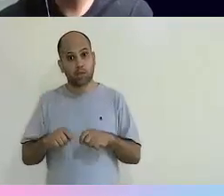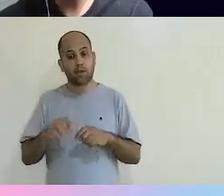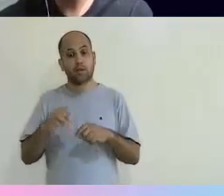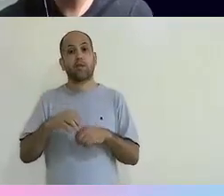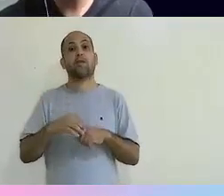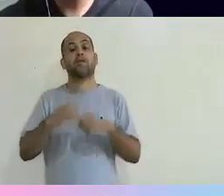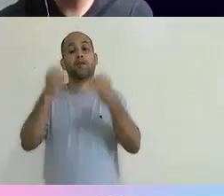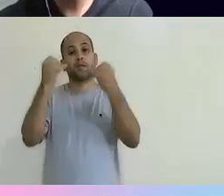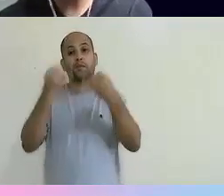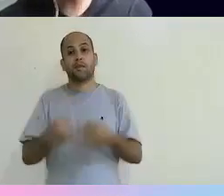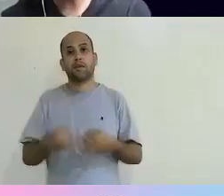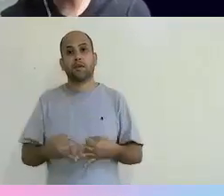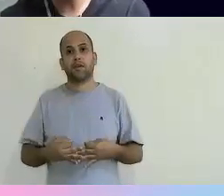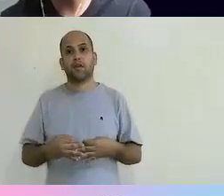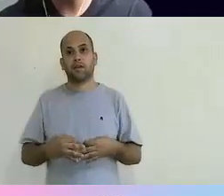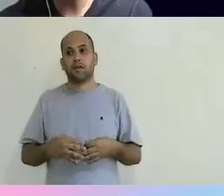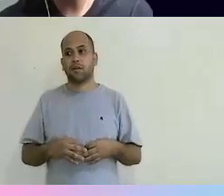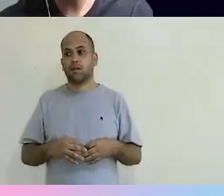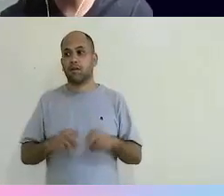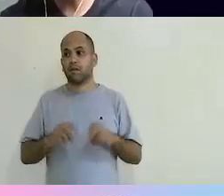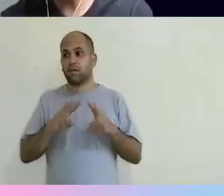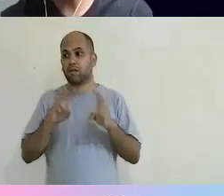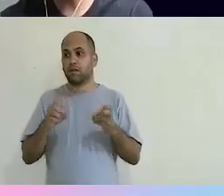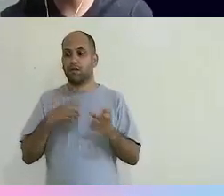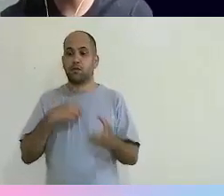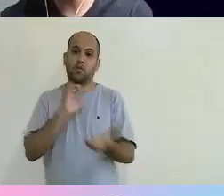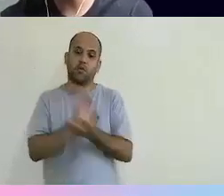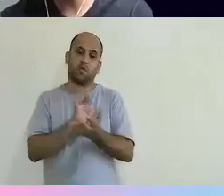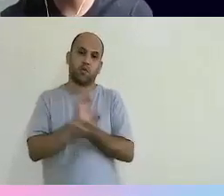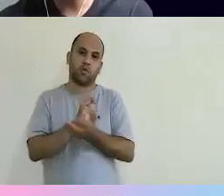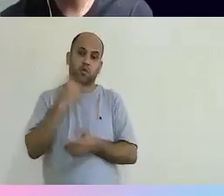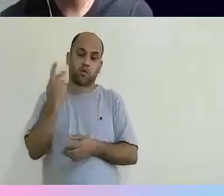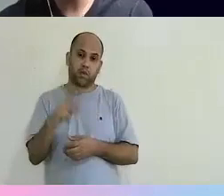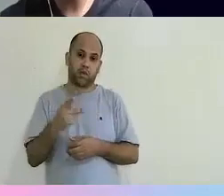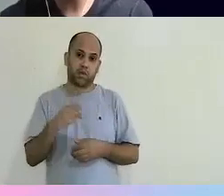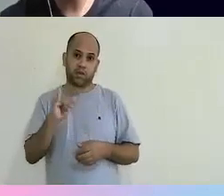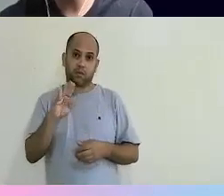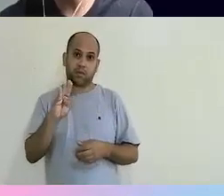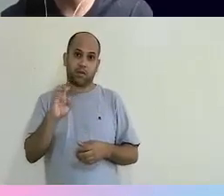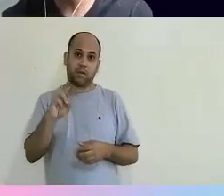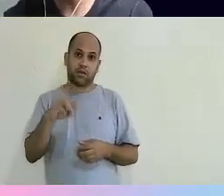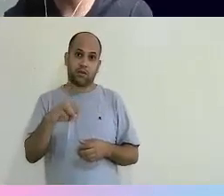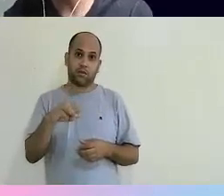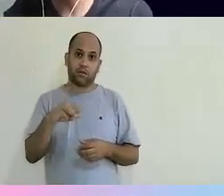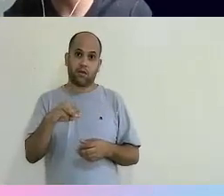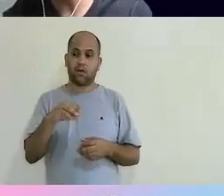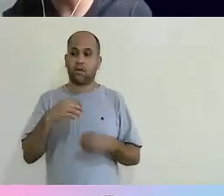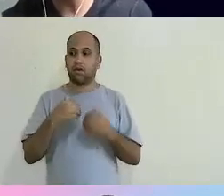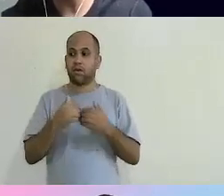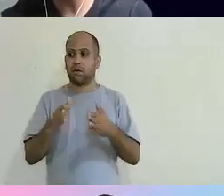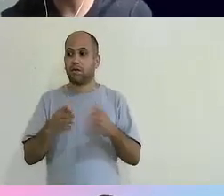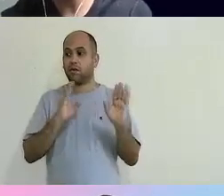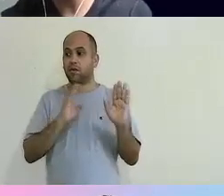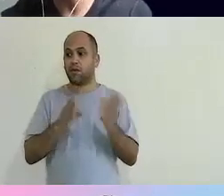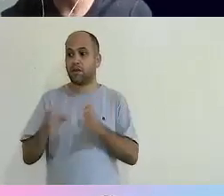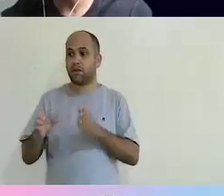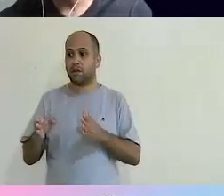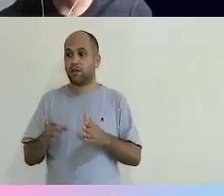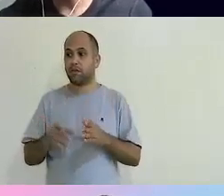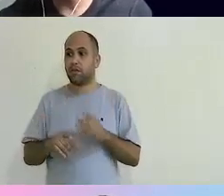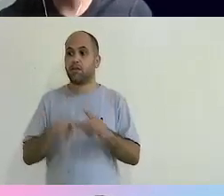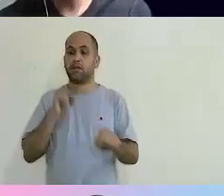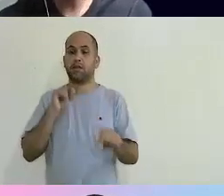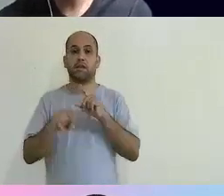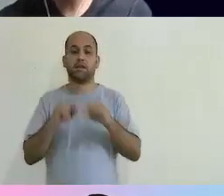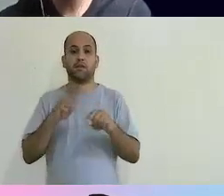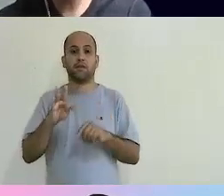depoimento do meu time aqui dentro da IBM. A gente teve, no começo da pandemia, um processo seletivo para um programa de trainee, em